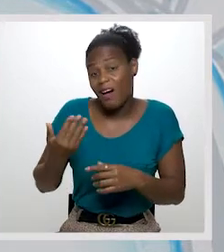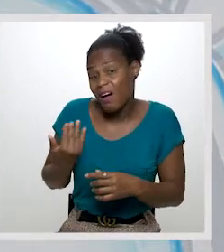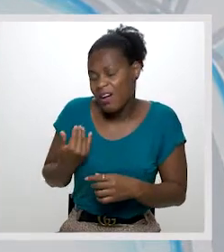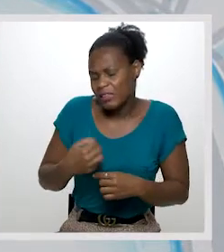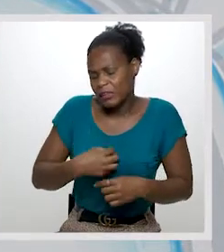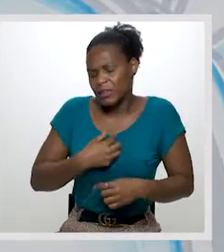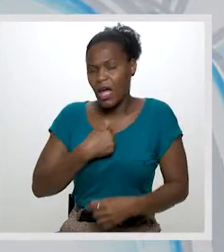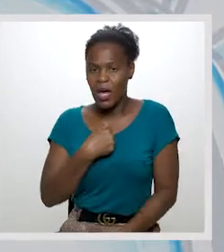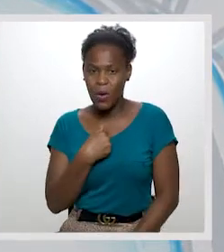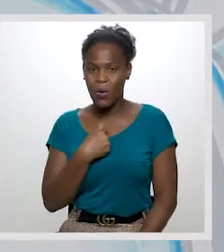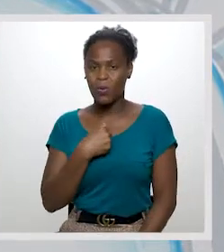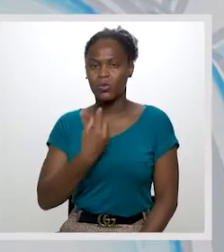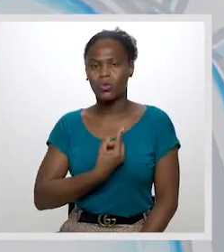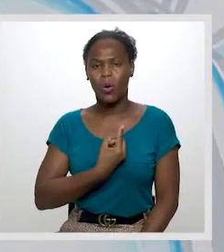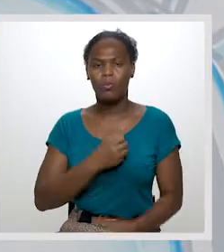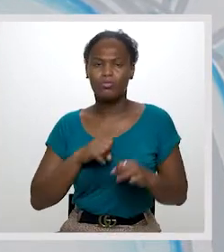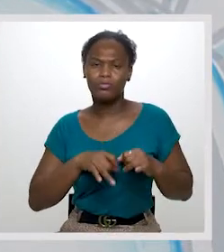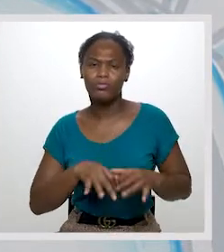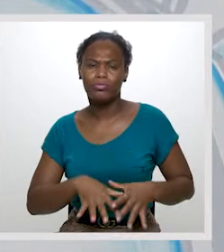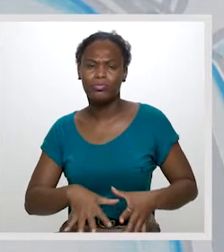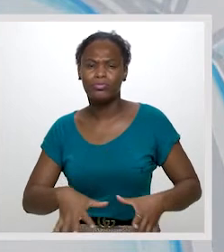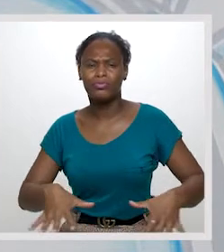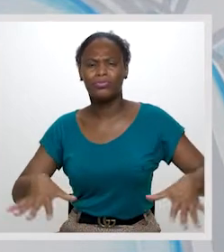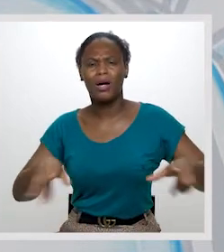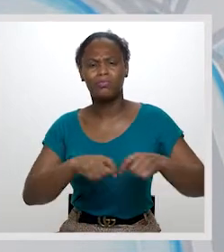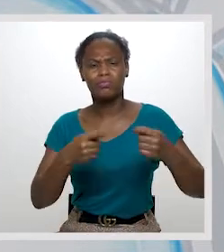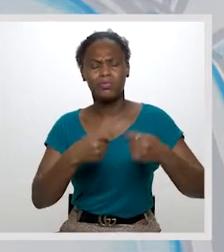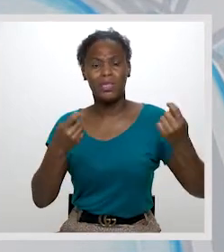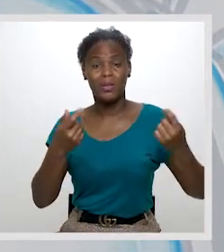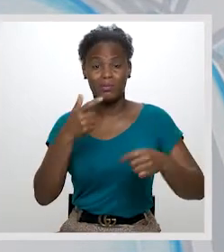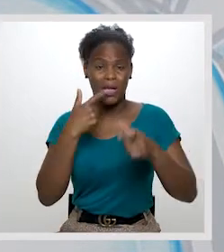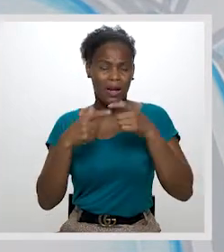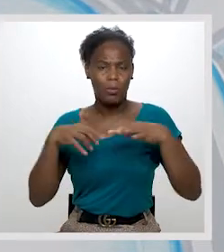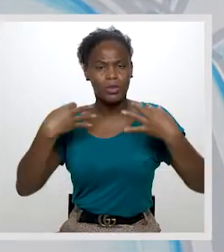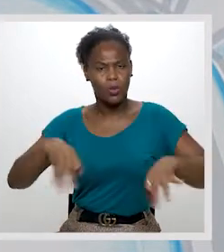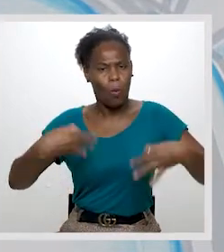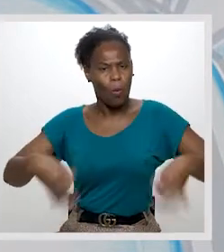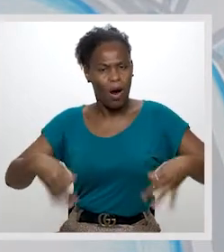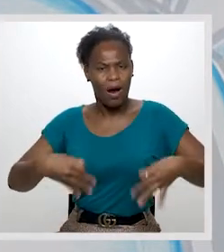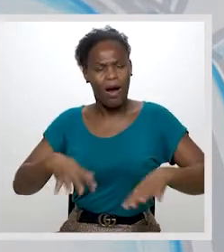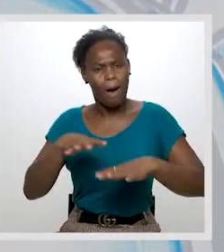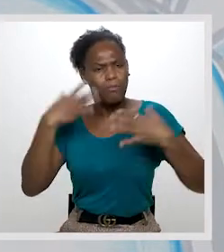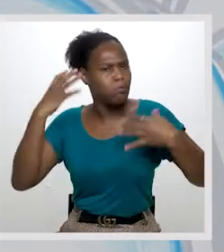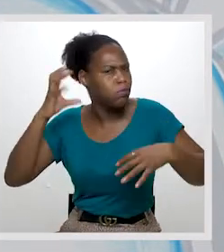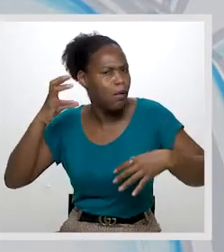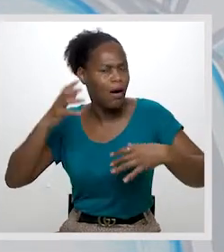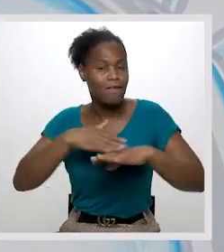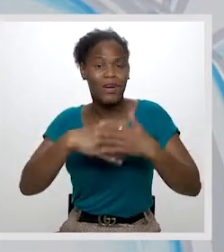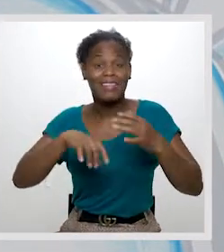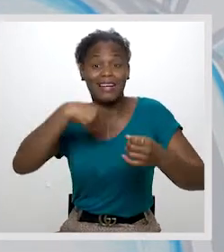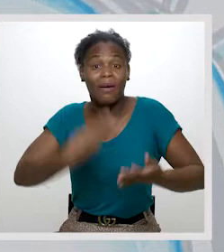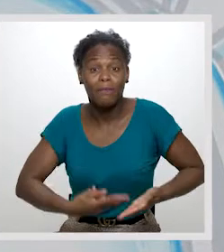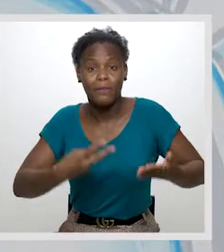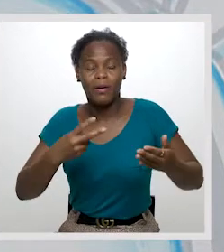quando me sentia eu. Sou um espalhamento de cacos sobre um capaz por sacudir. Fiz barulho